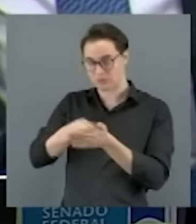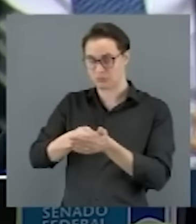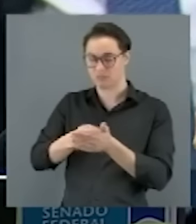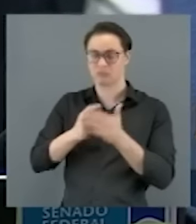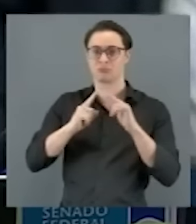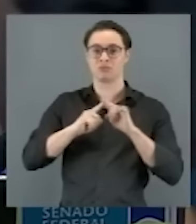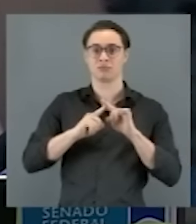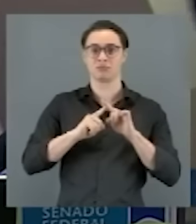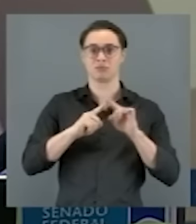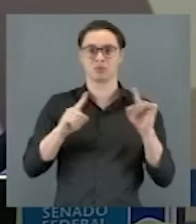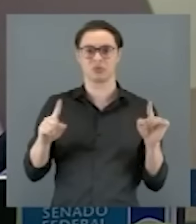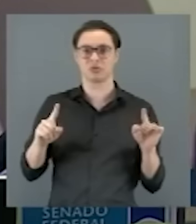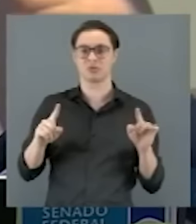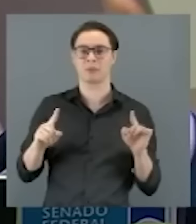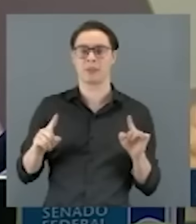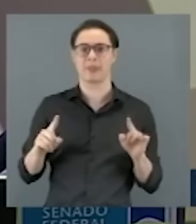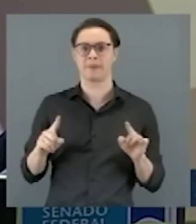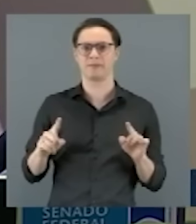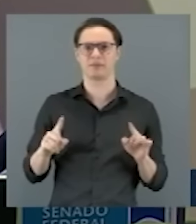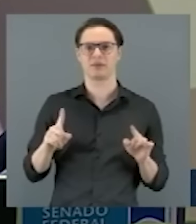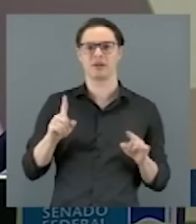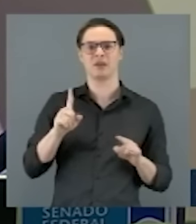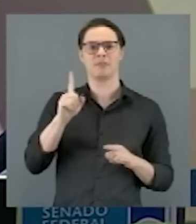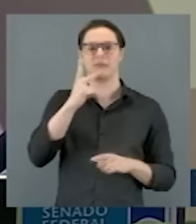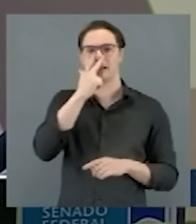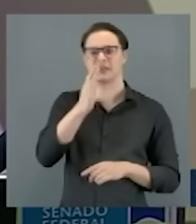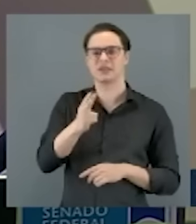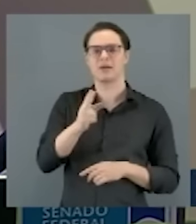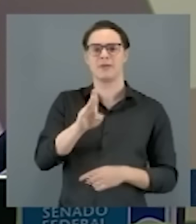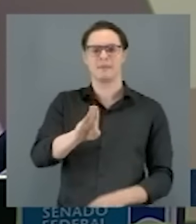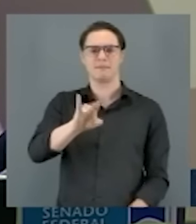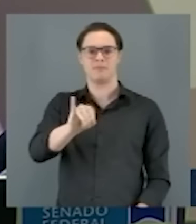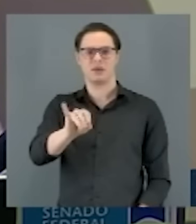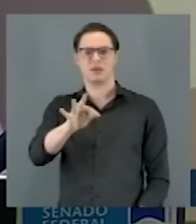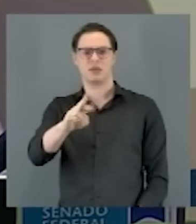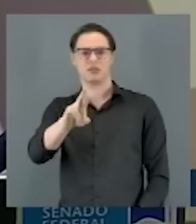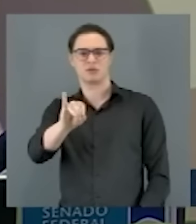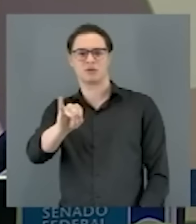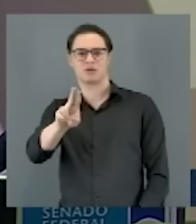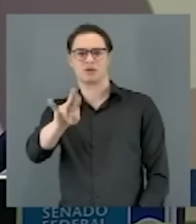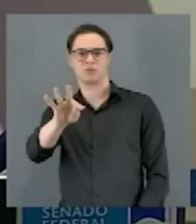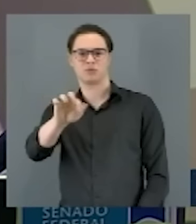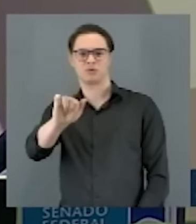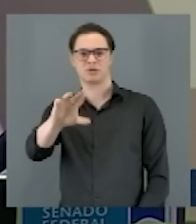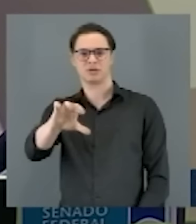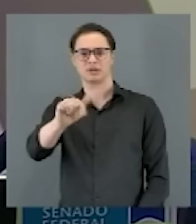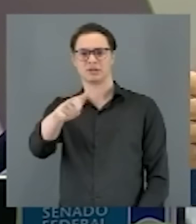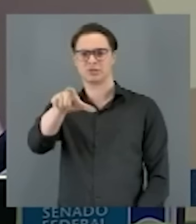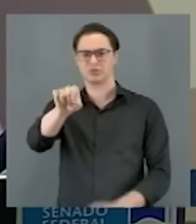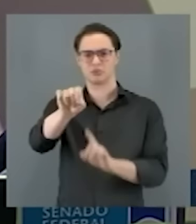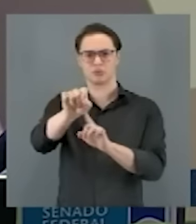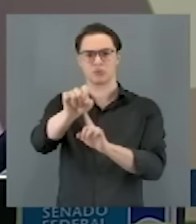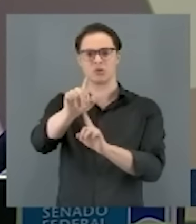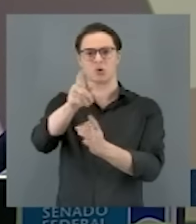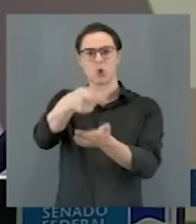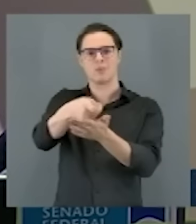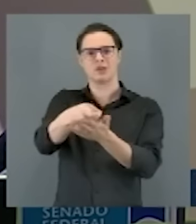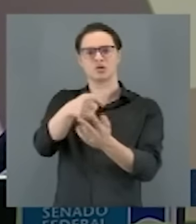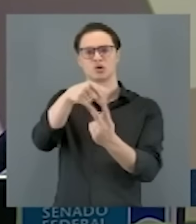uma espécie de bitributação. É uma cobrança em duplicidade.